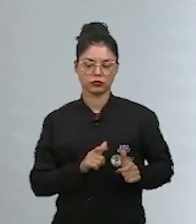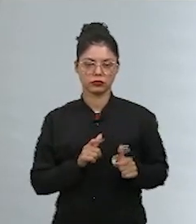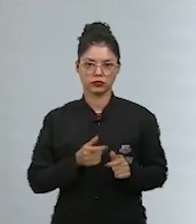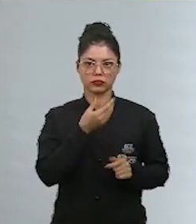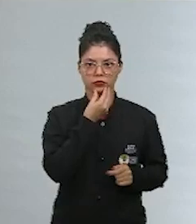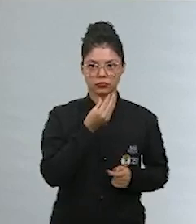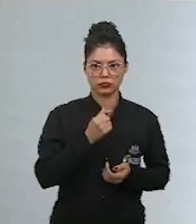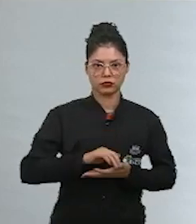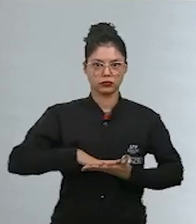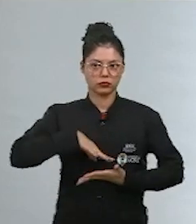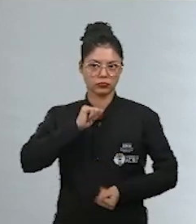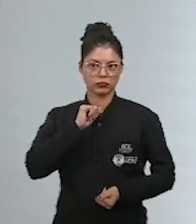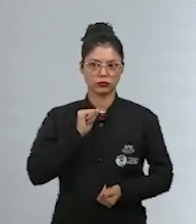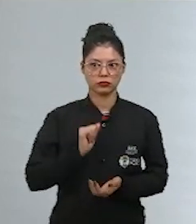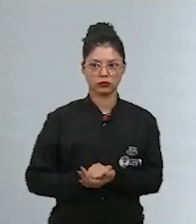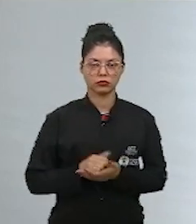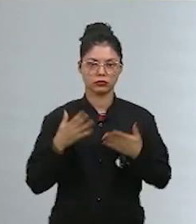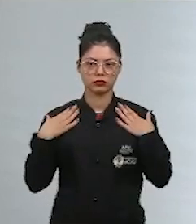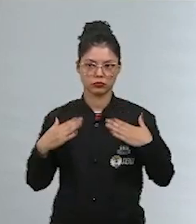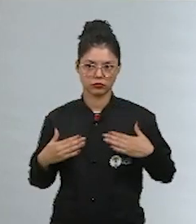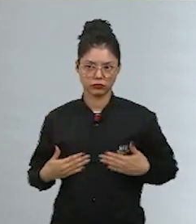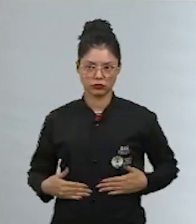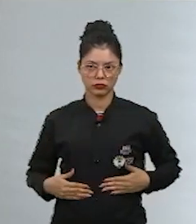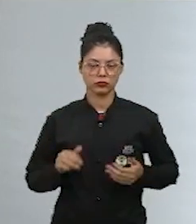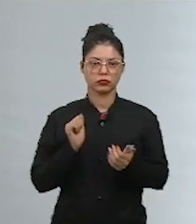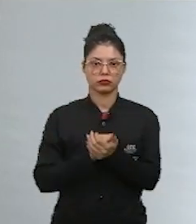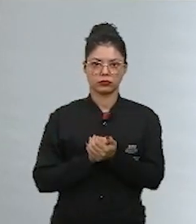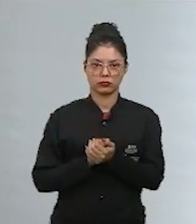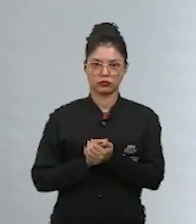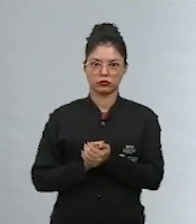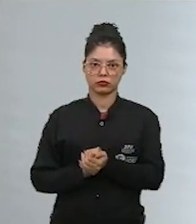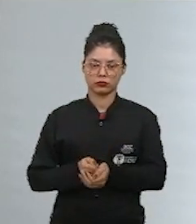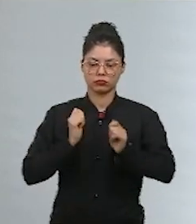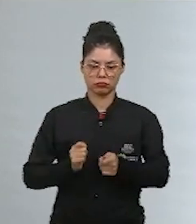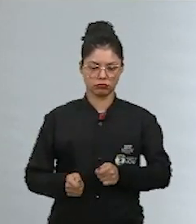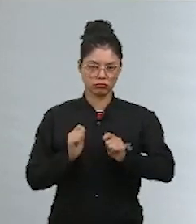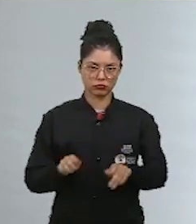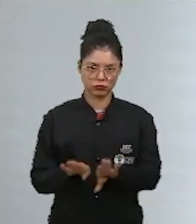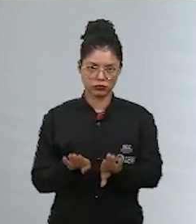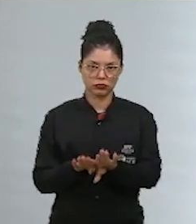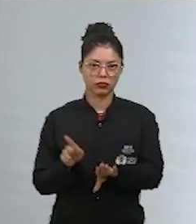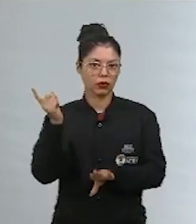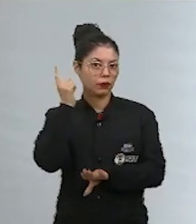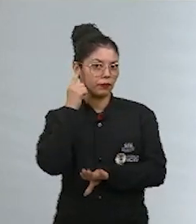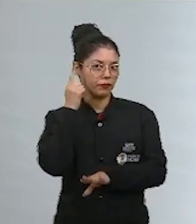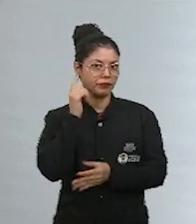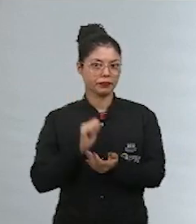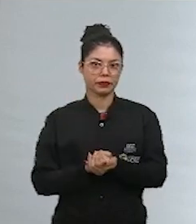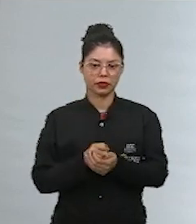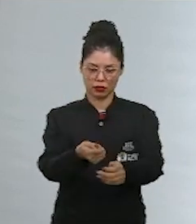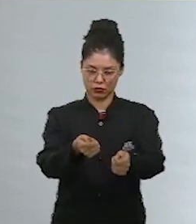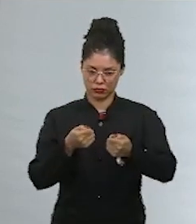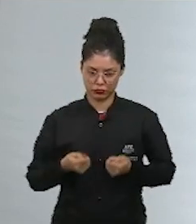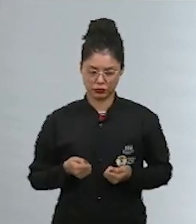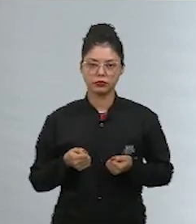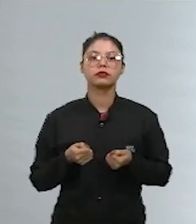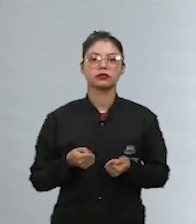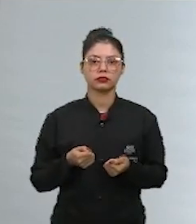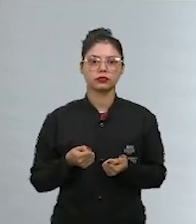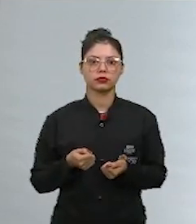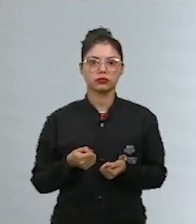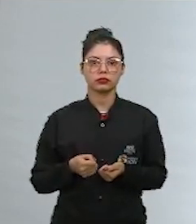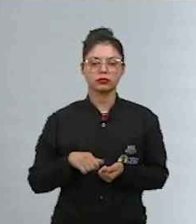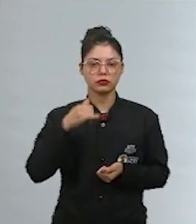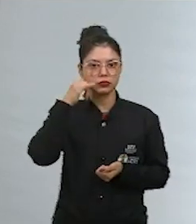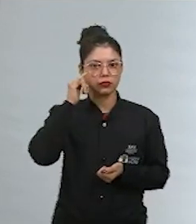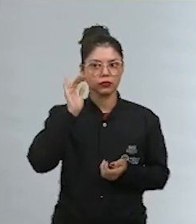cavaleiro é a alma, o corpo é a carroça. Os nossos pensamentos são as cordas para segurar os